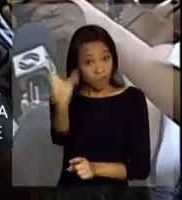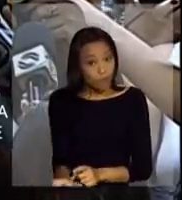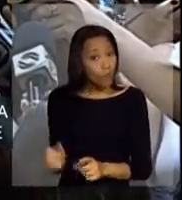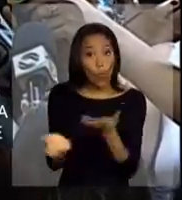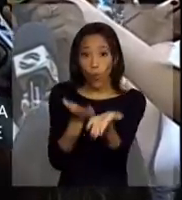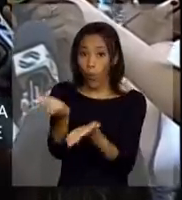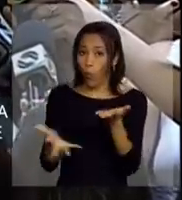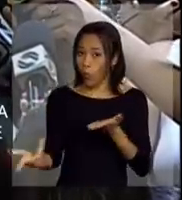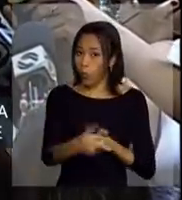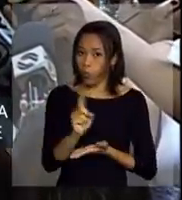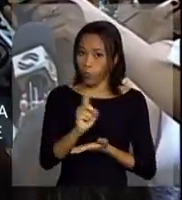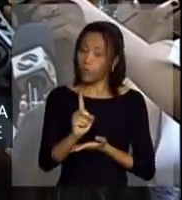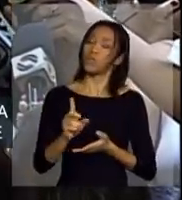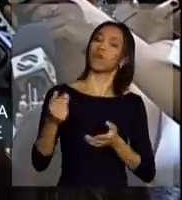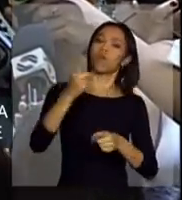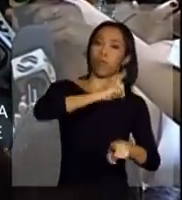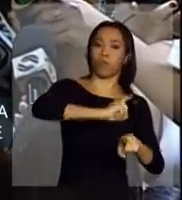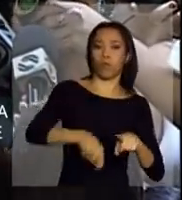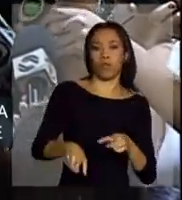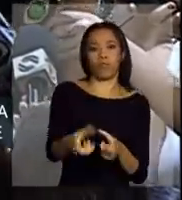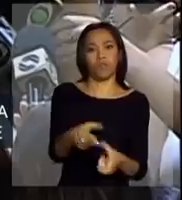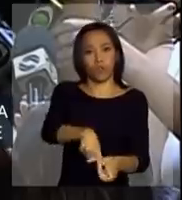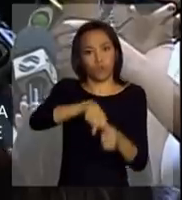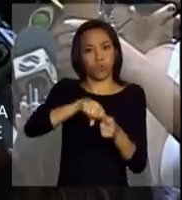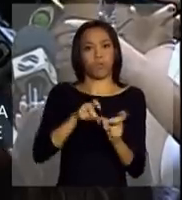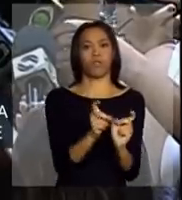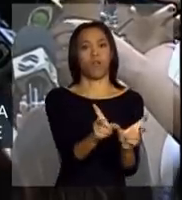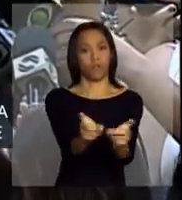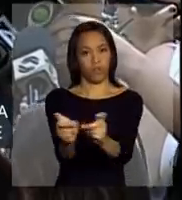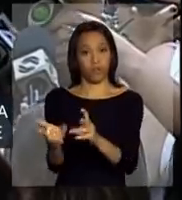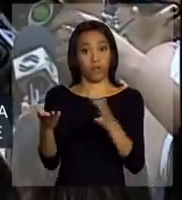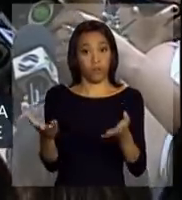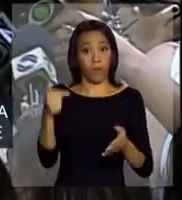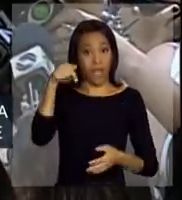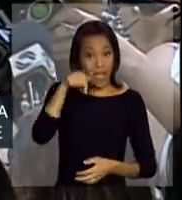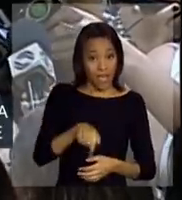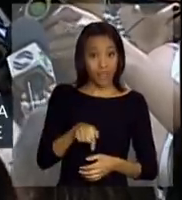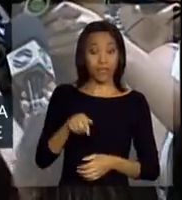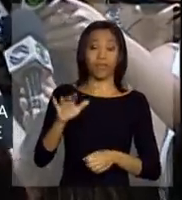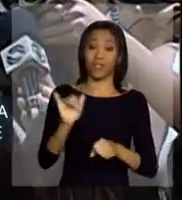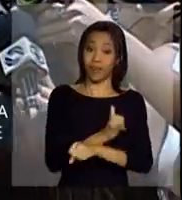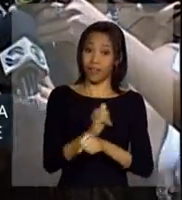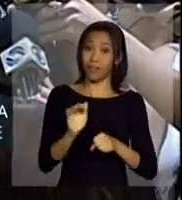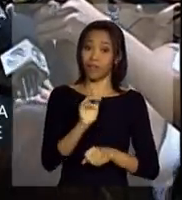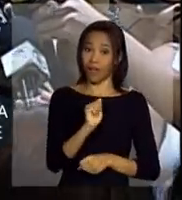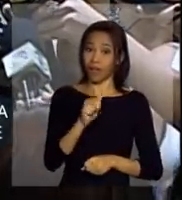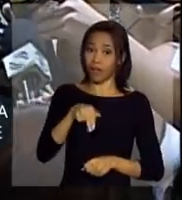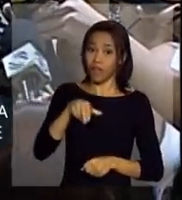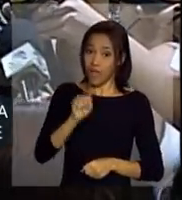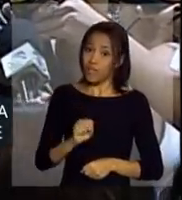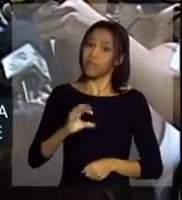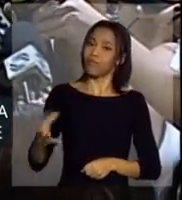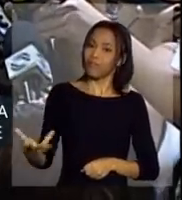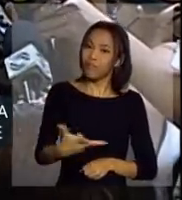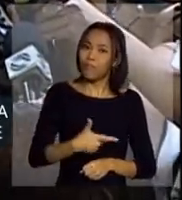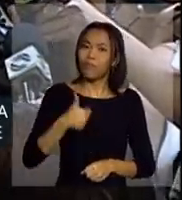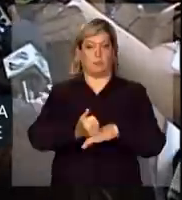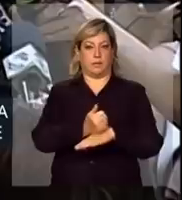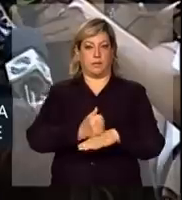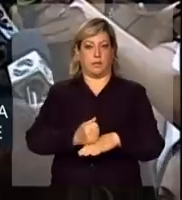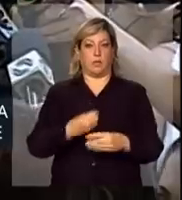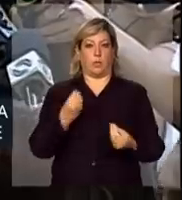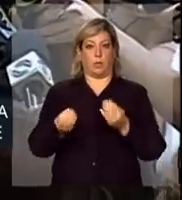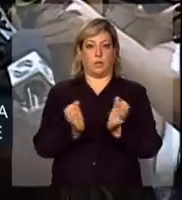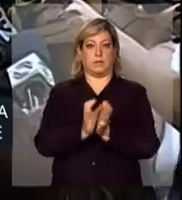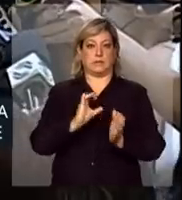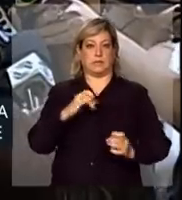qualidade, os contratos que ele já tem. Então, essa resolução da ANS também vem aprimorar o ciclo de monitoramento que nós